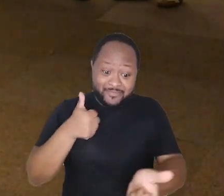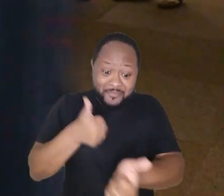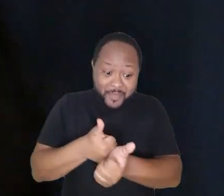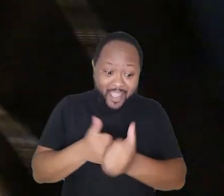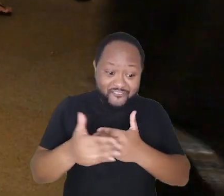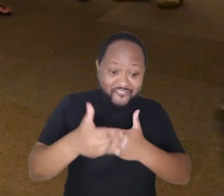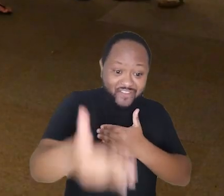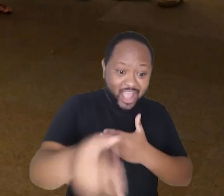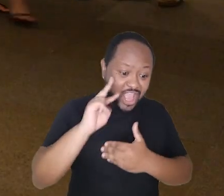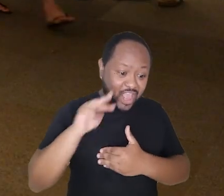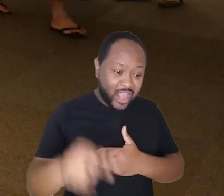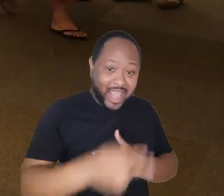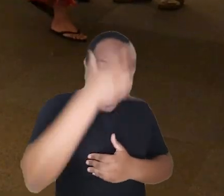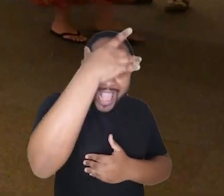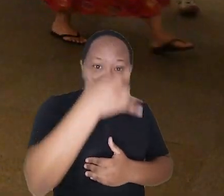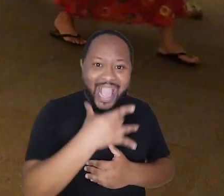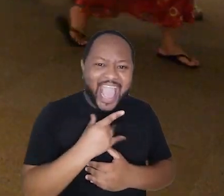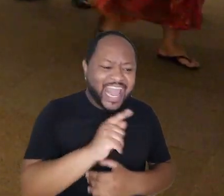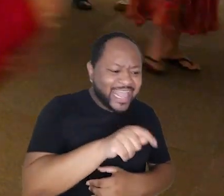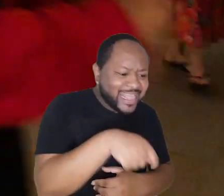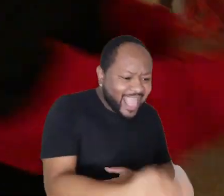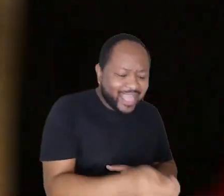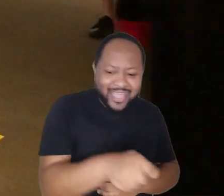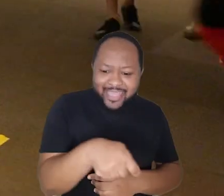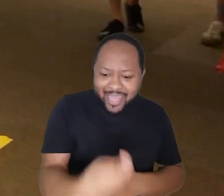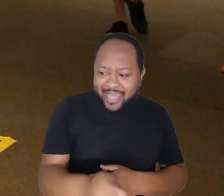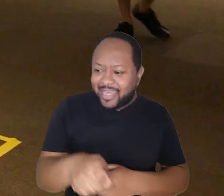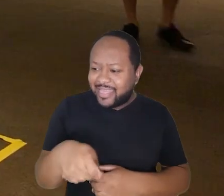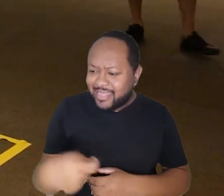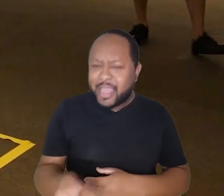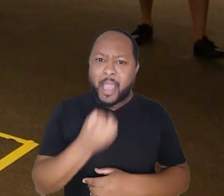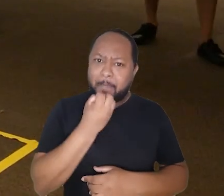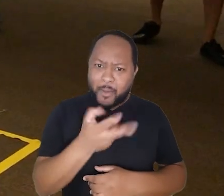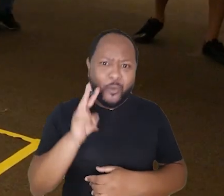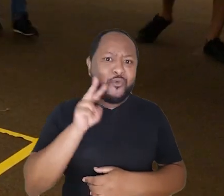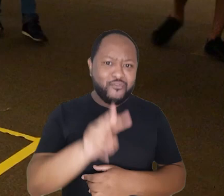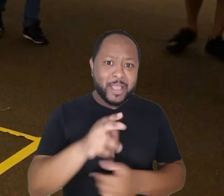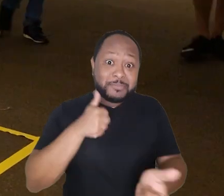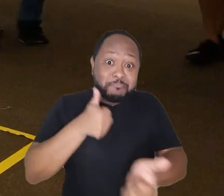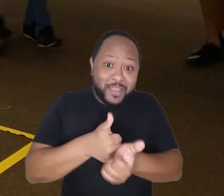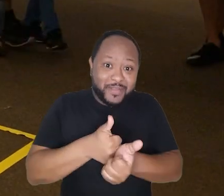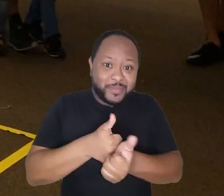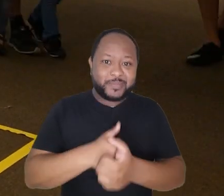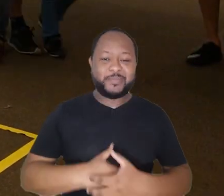pode ver. É bom ver a cara, né, de quem é o Deus Floresta, o Cristo Maracujá e o Deus Amor.